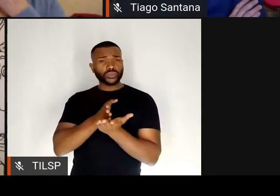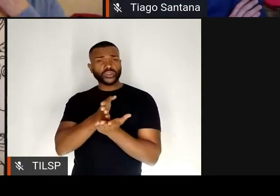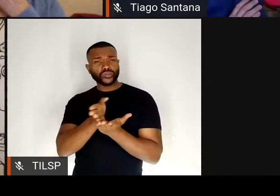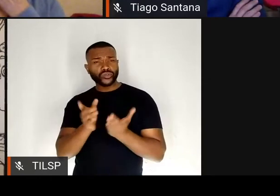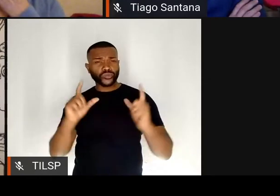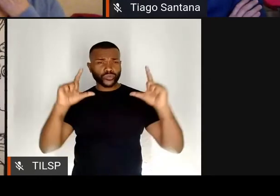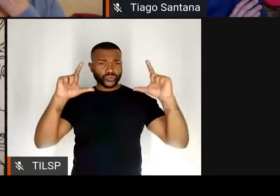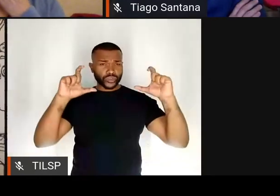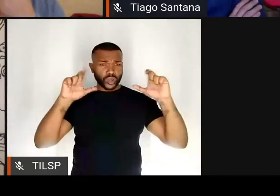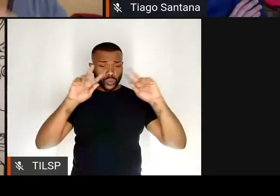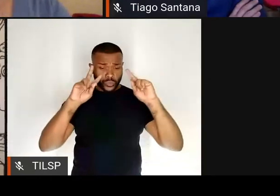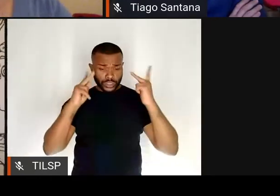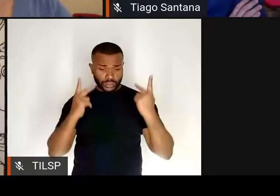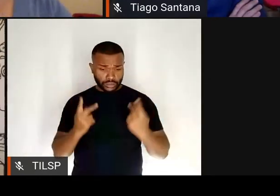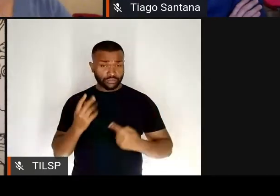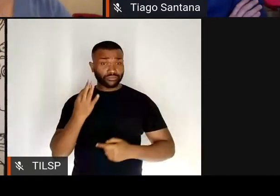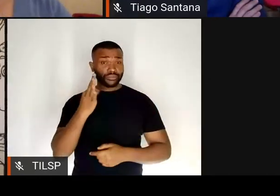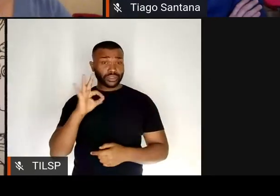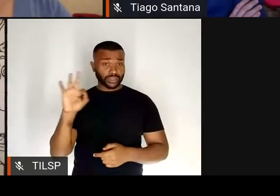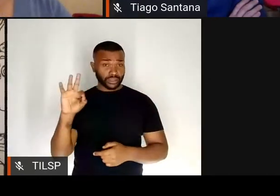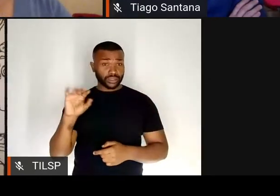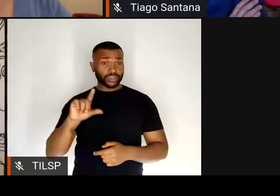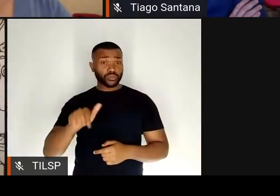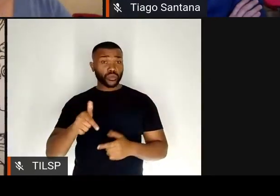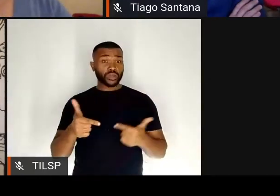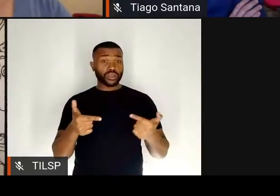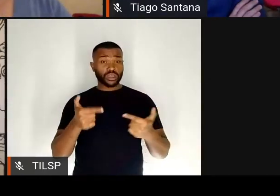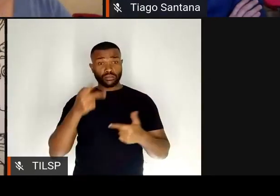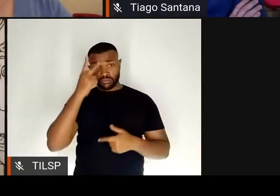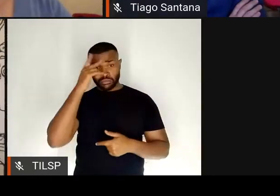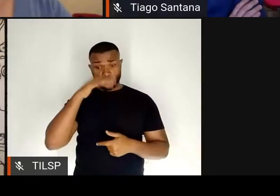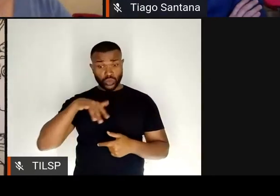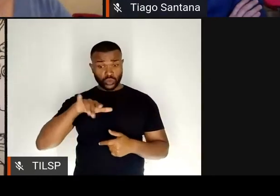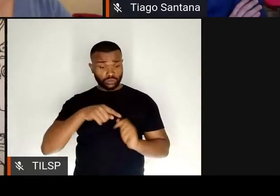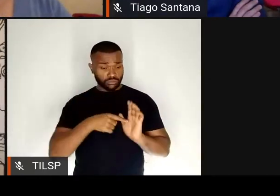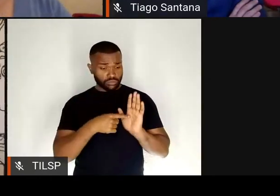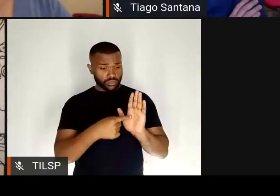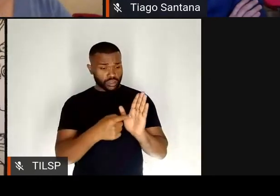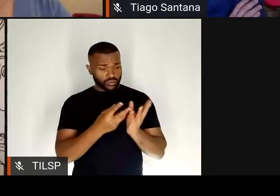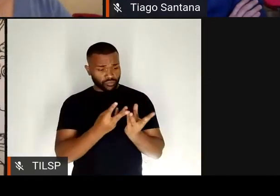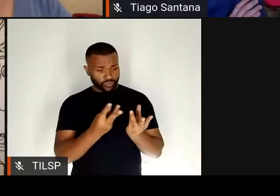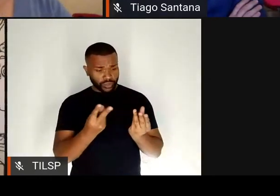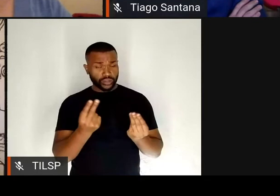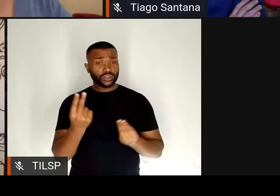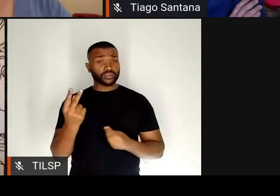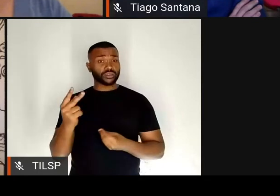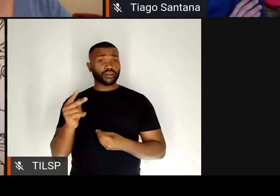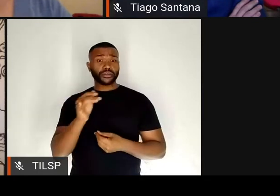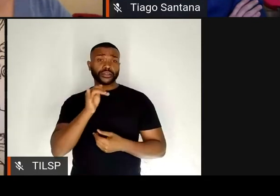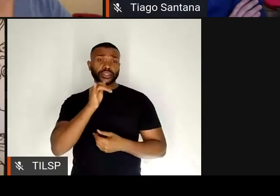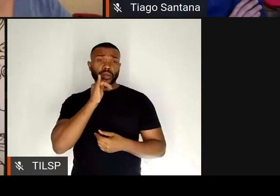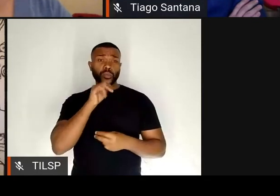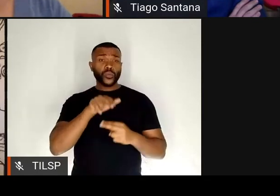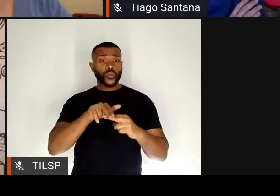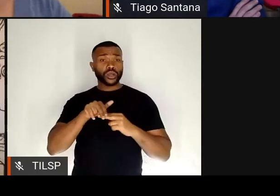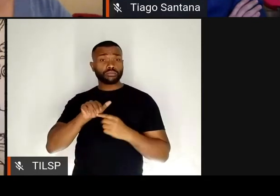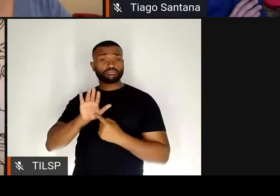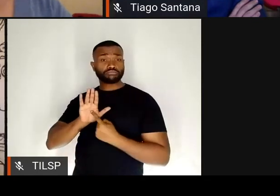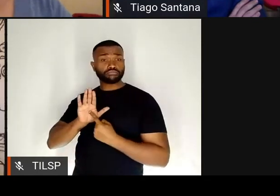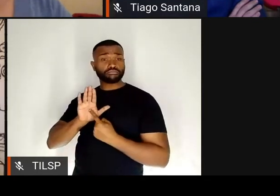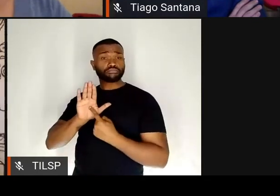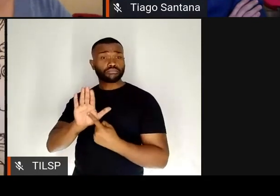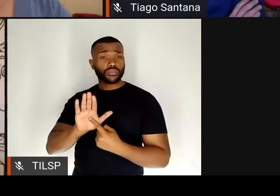francesa do pós-guerra, onde críticos apontam a fragilidade dela, não por aquilo que mostrava,